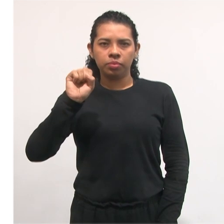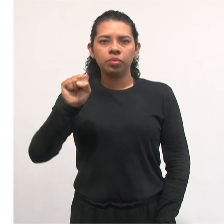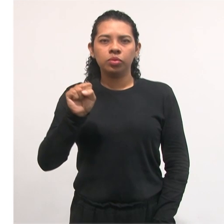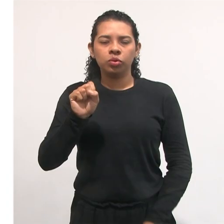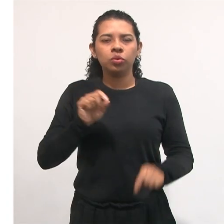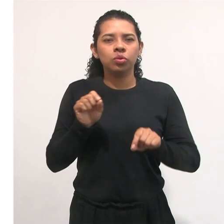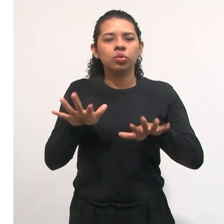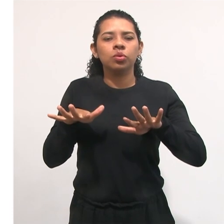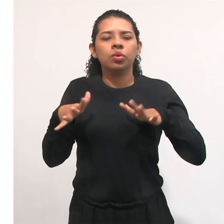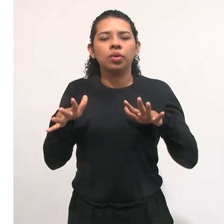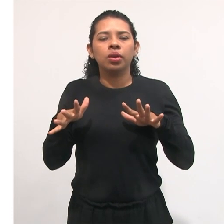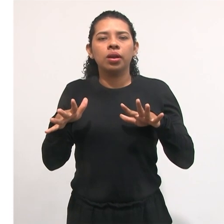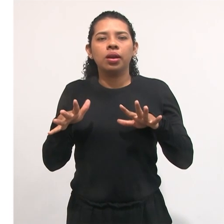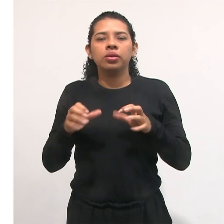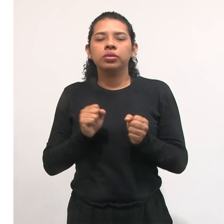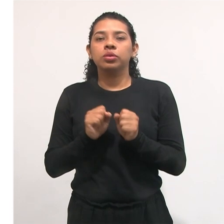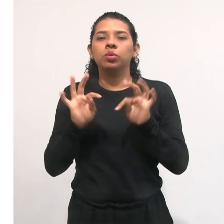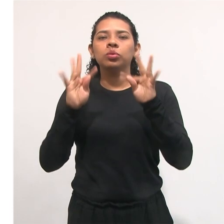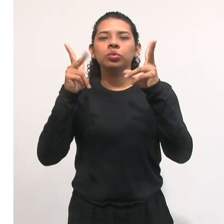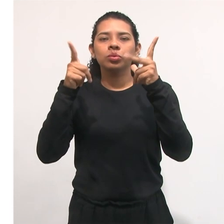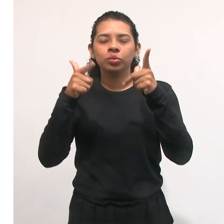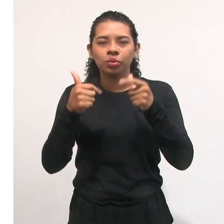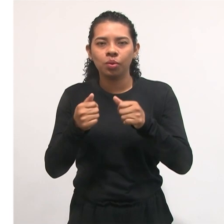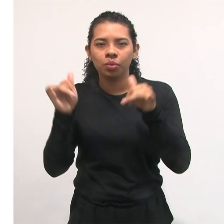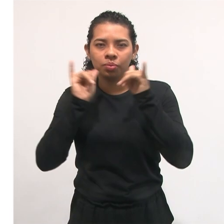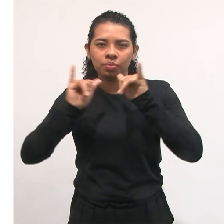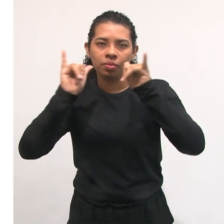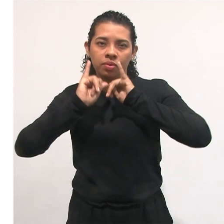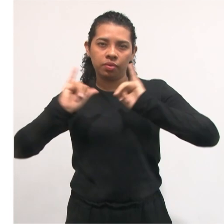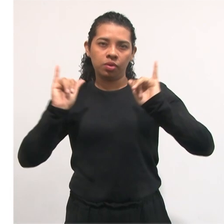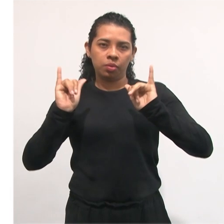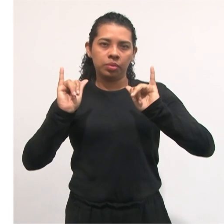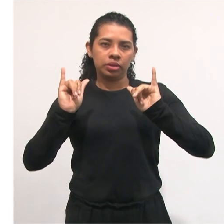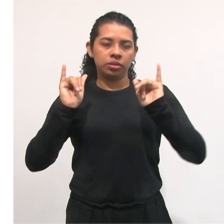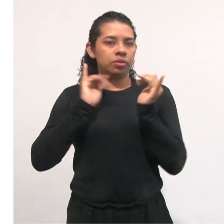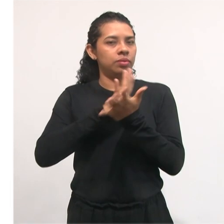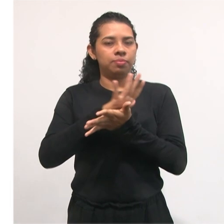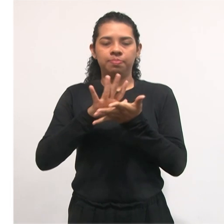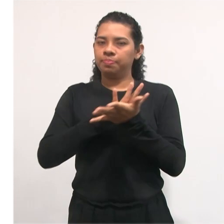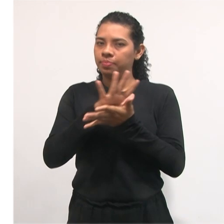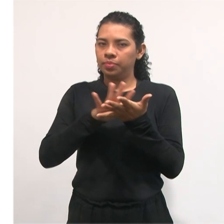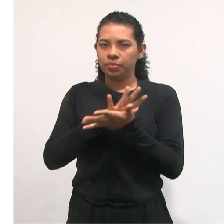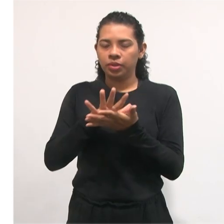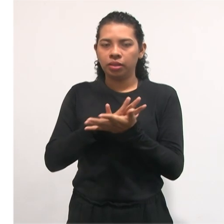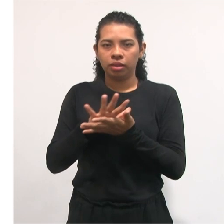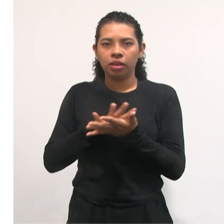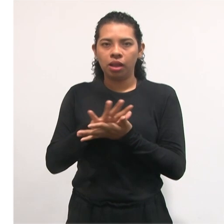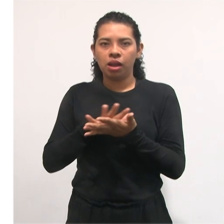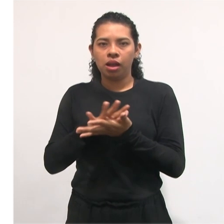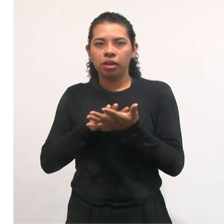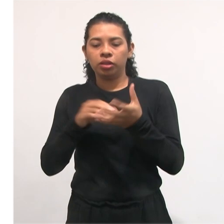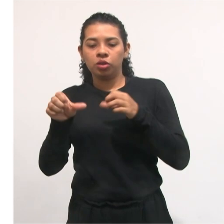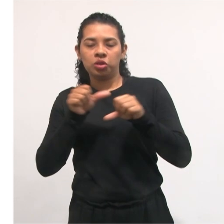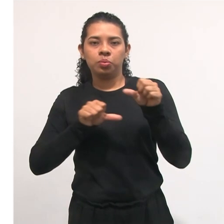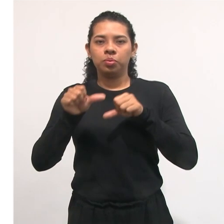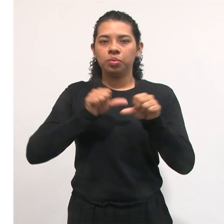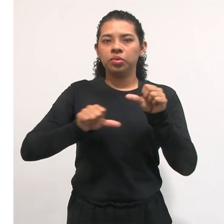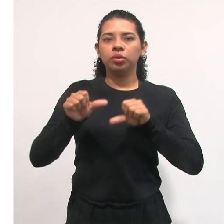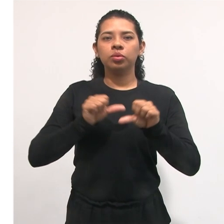frequências relativas, né, e valores absolutos, né? Então, dados absolutos são aqueles que ainda não